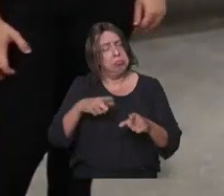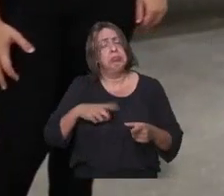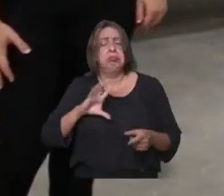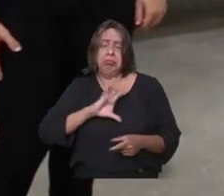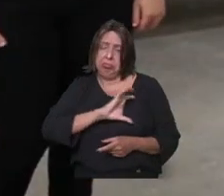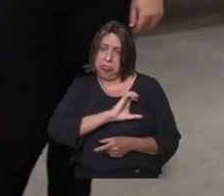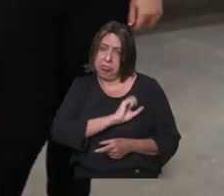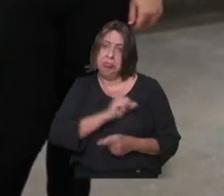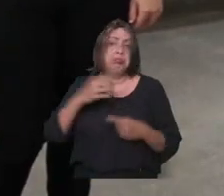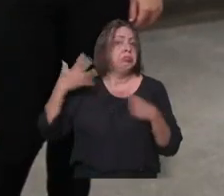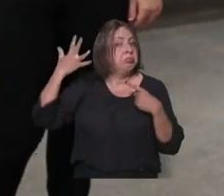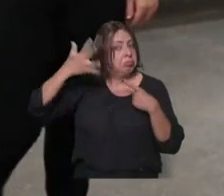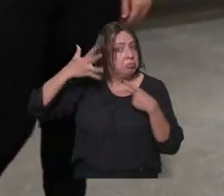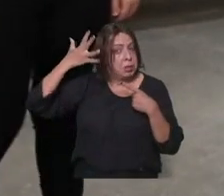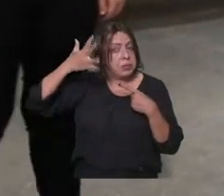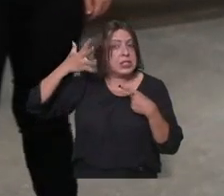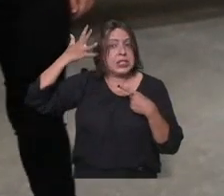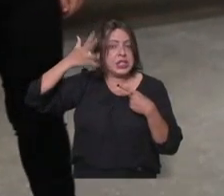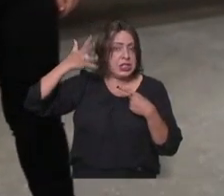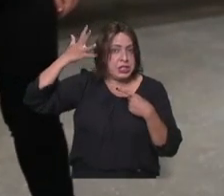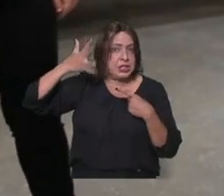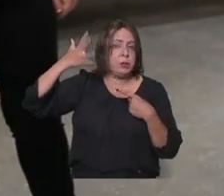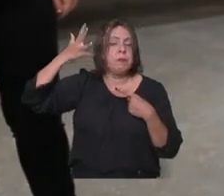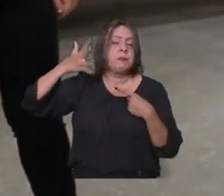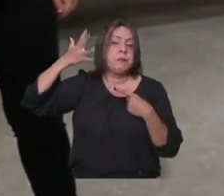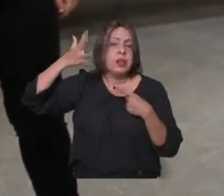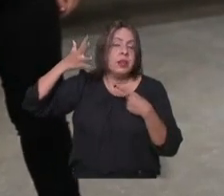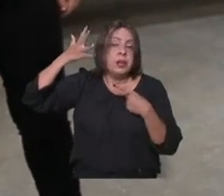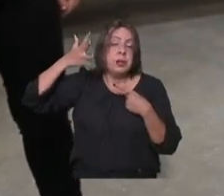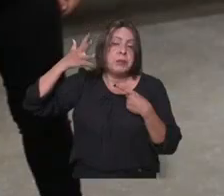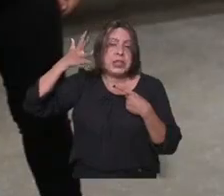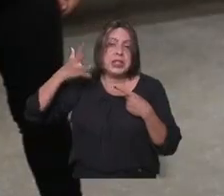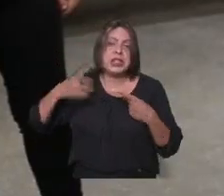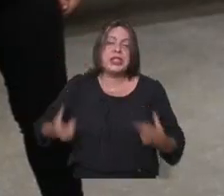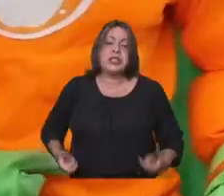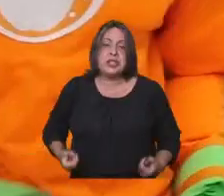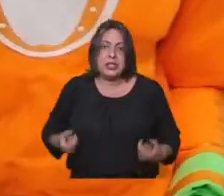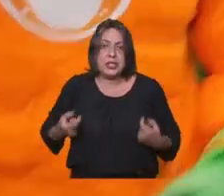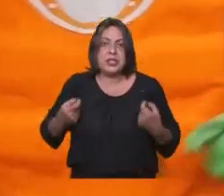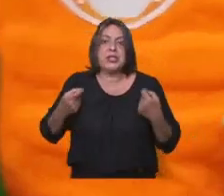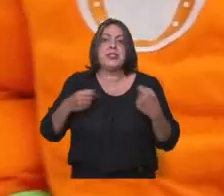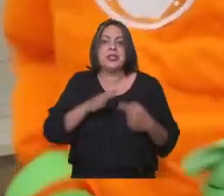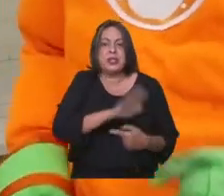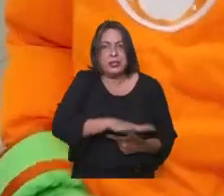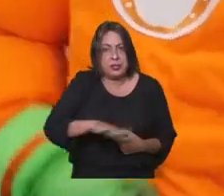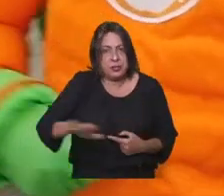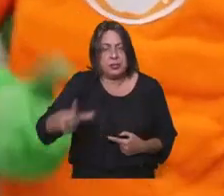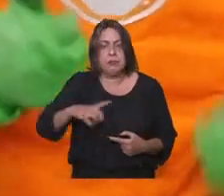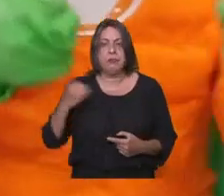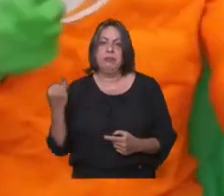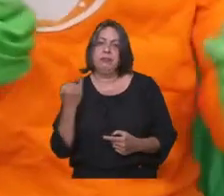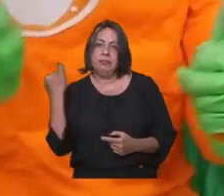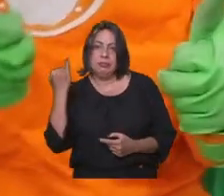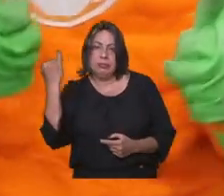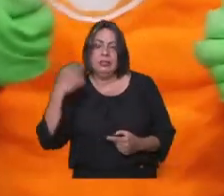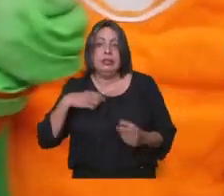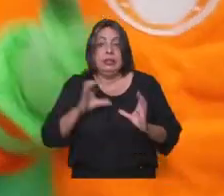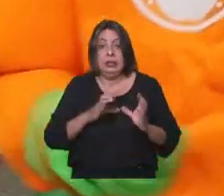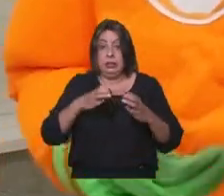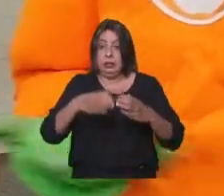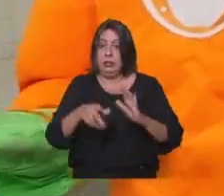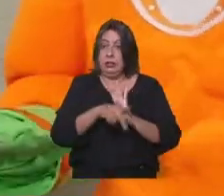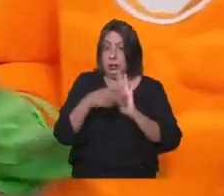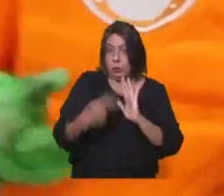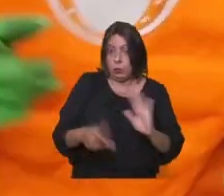amor nas palestras informativas sobre o câncer infantil. Foi muito importante a caravana de